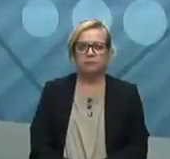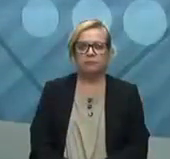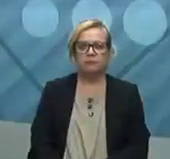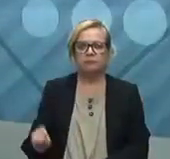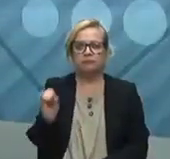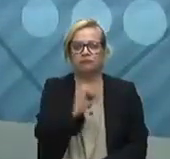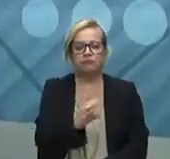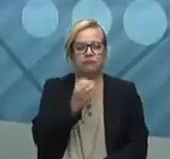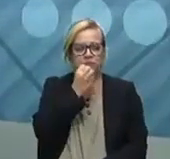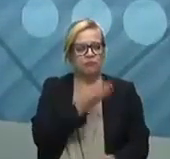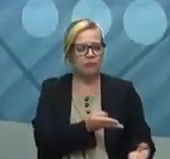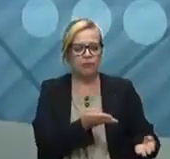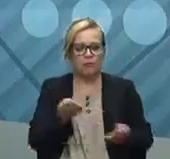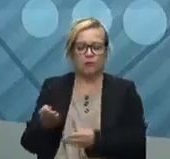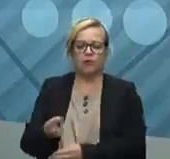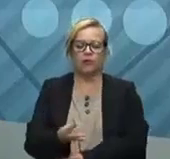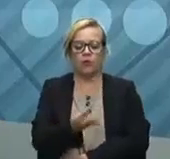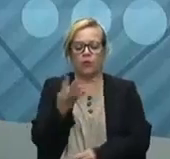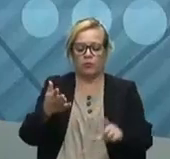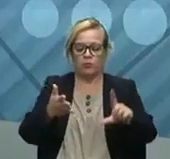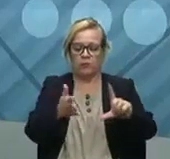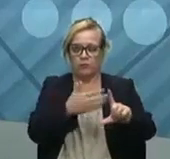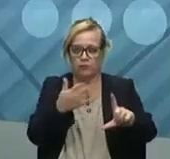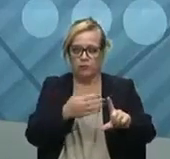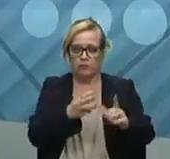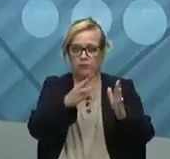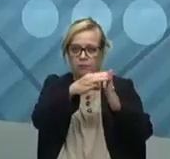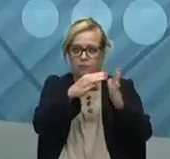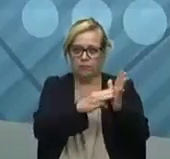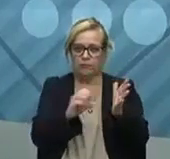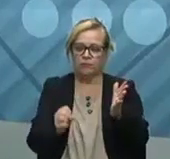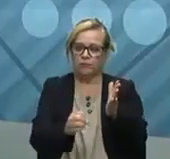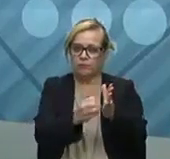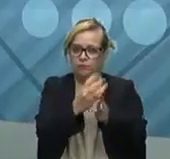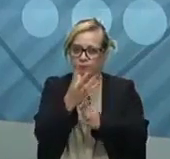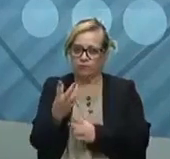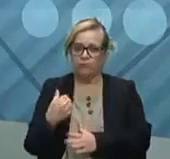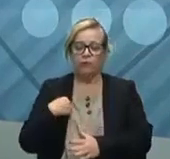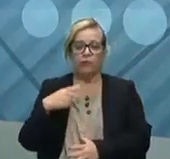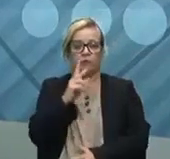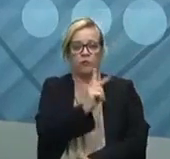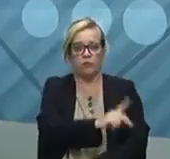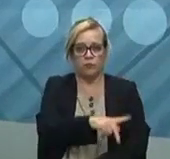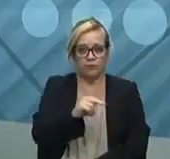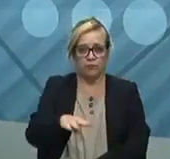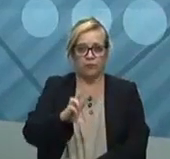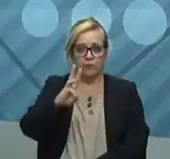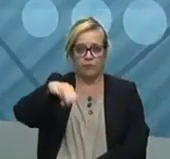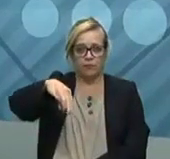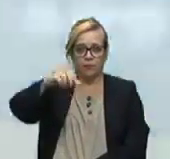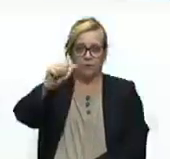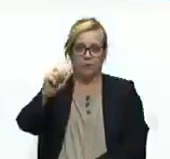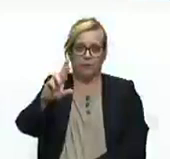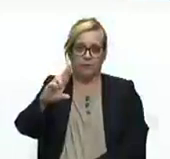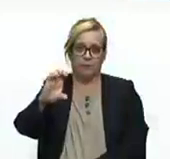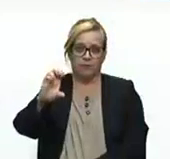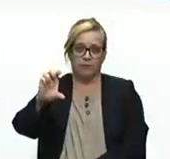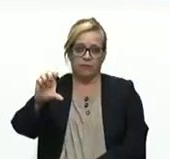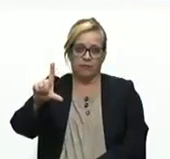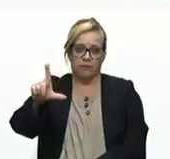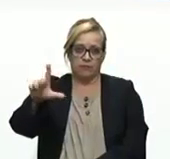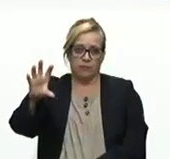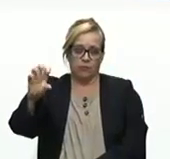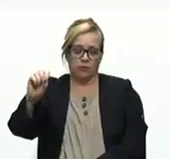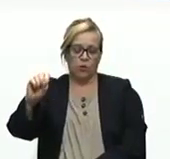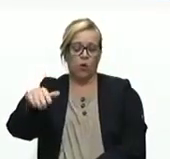Olá, aluno, seja bem-vindo à quarta aula da disciplina de Métodos Quantitativos. Eu sou o professor Marcelo Silva de Jesus e nesta